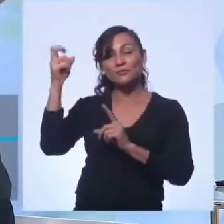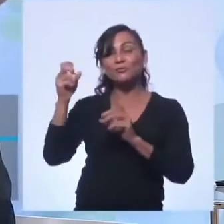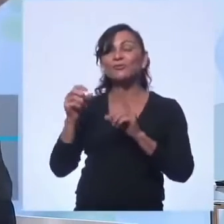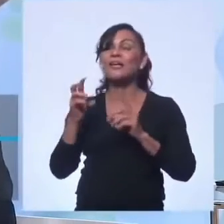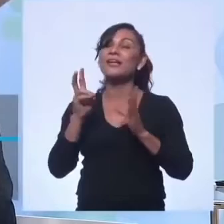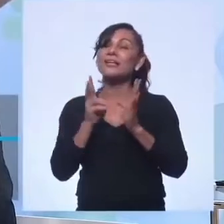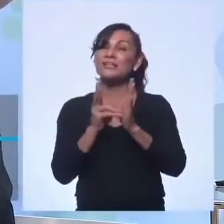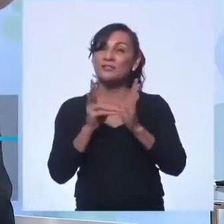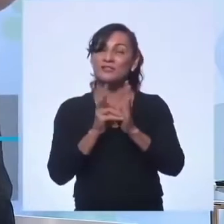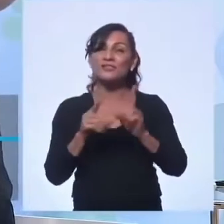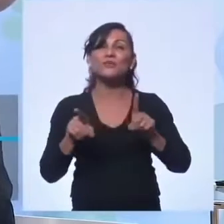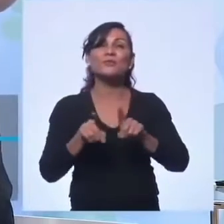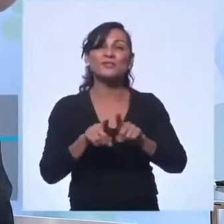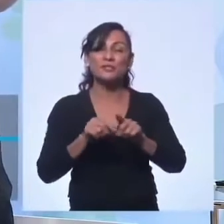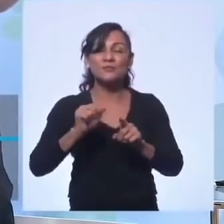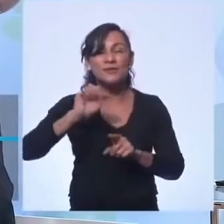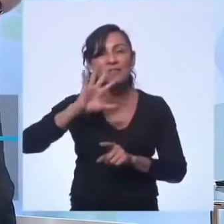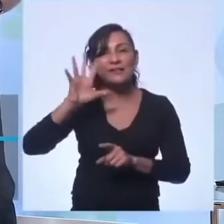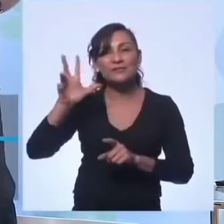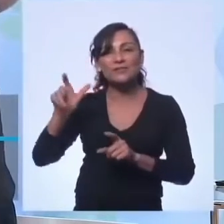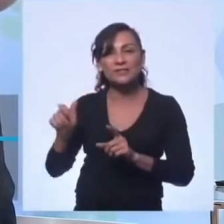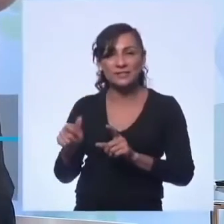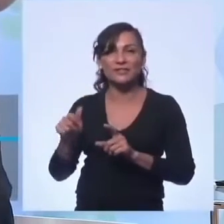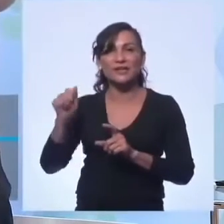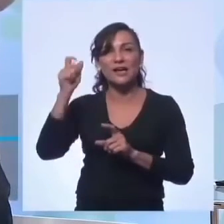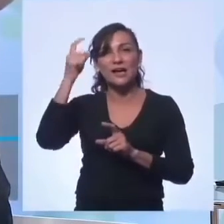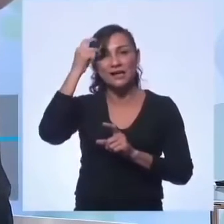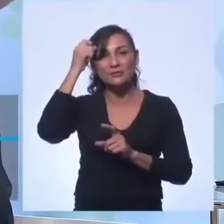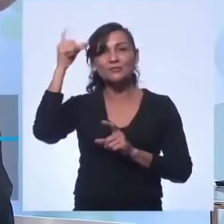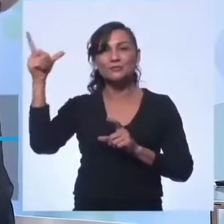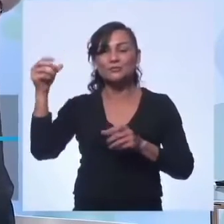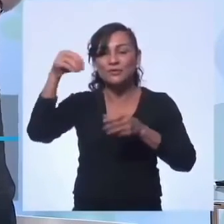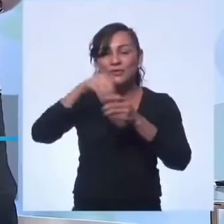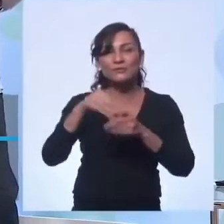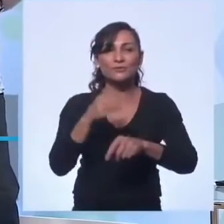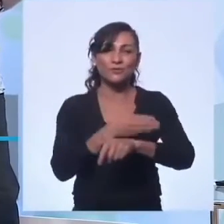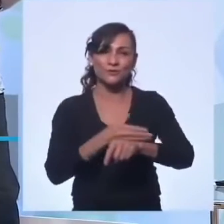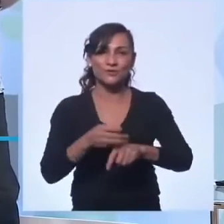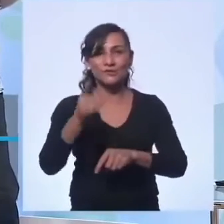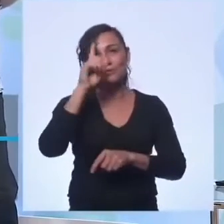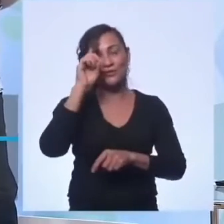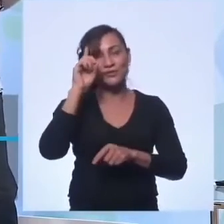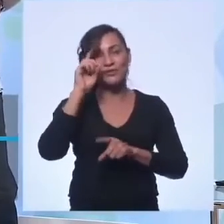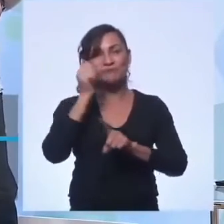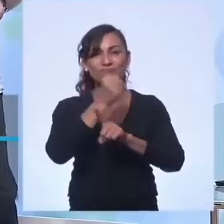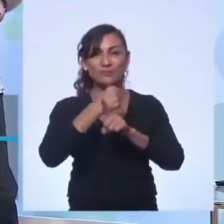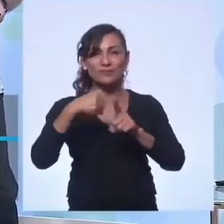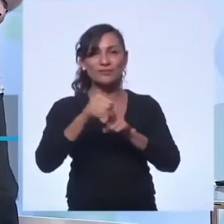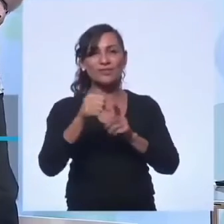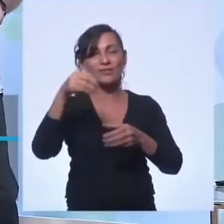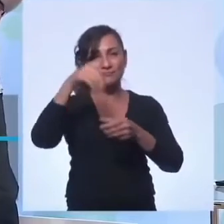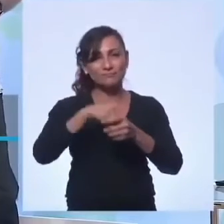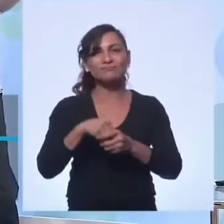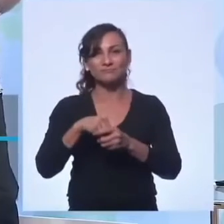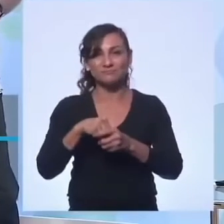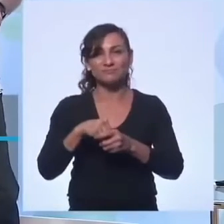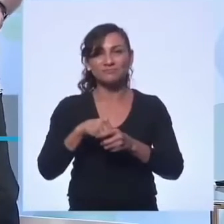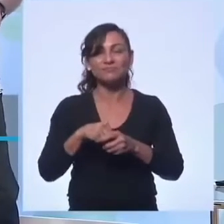da cultura africana no nosso cotidiano aí dentro da nossa sociedade. Tanto aí no